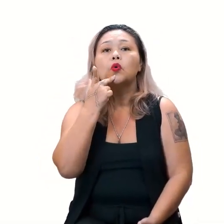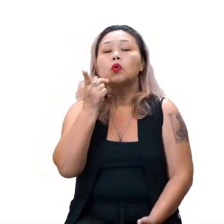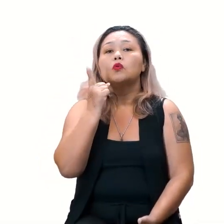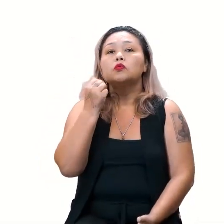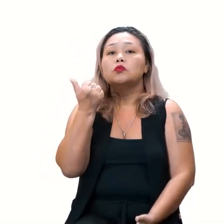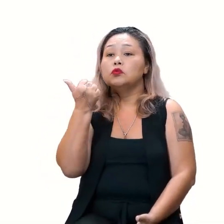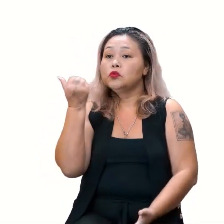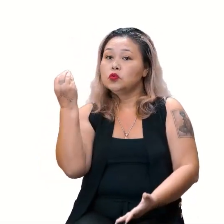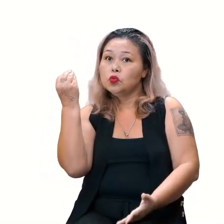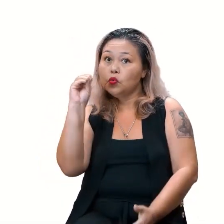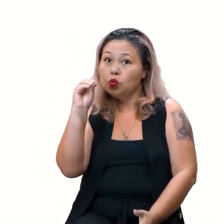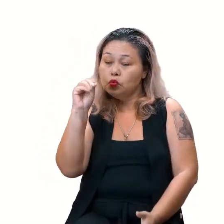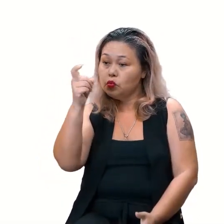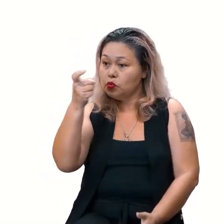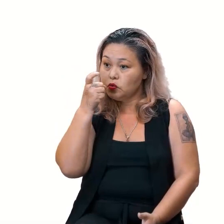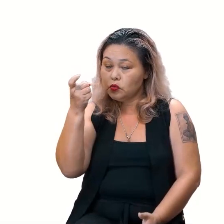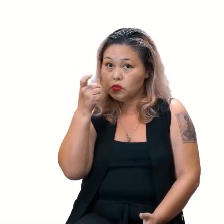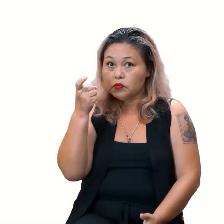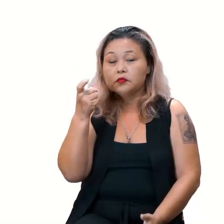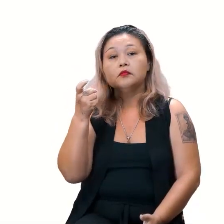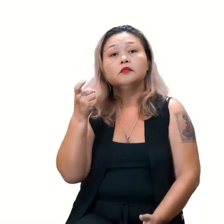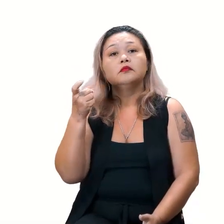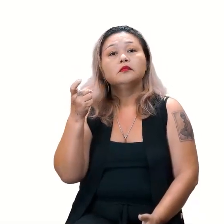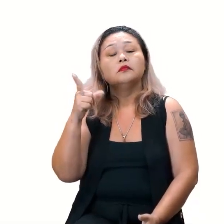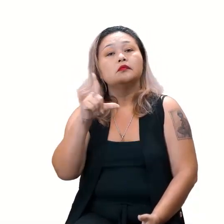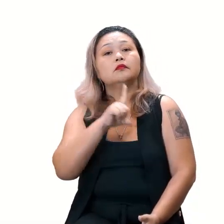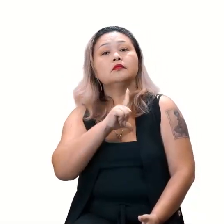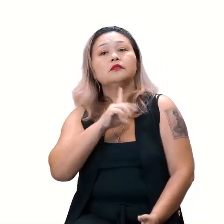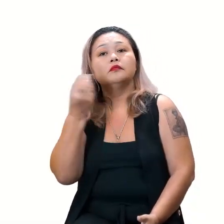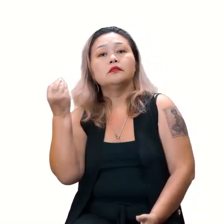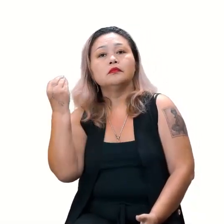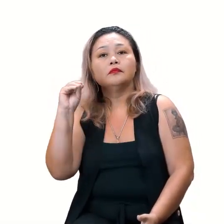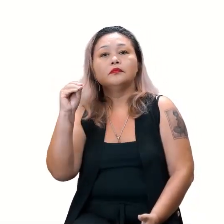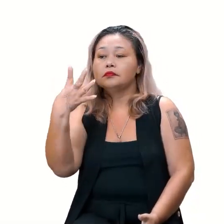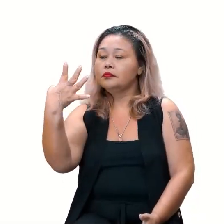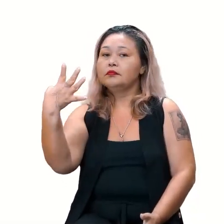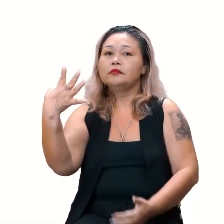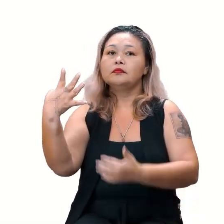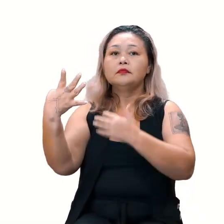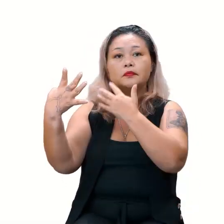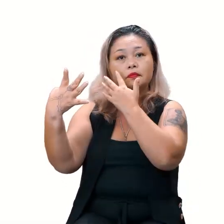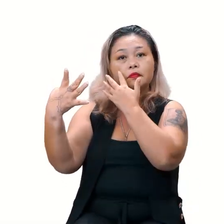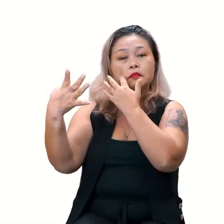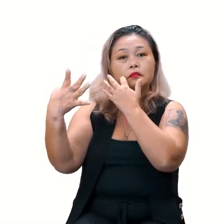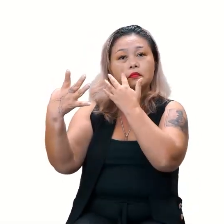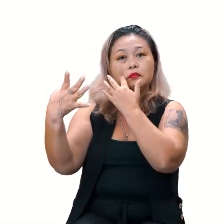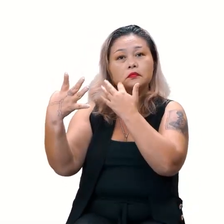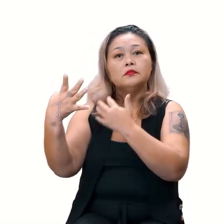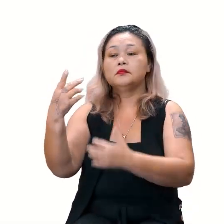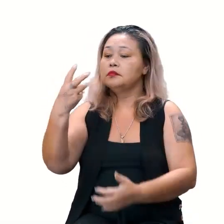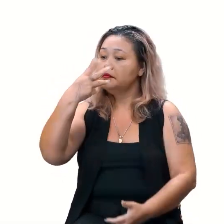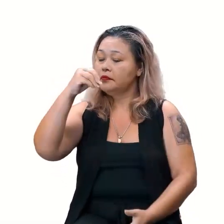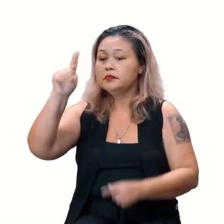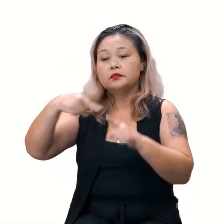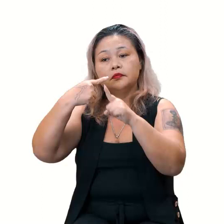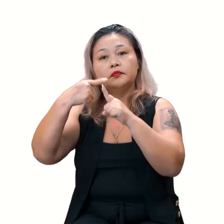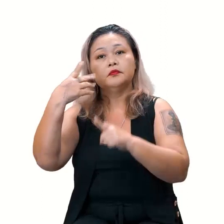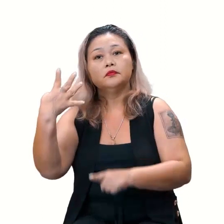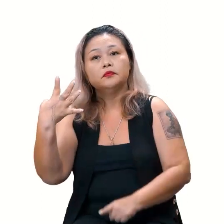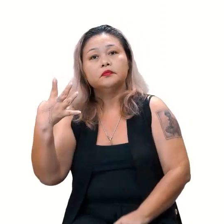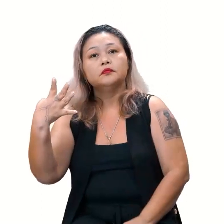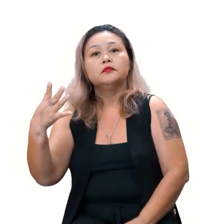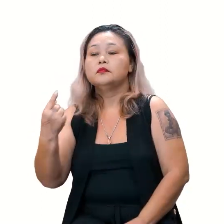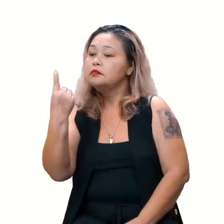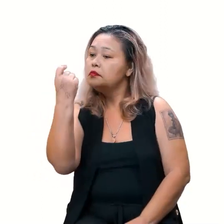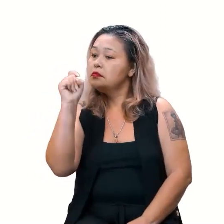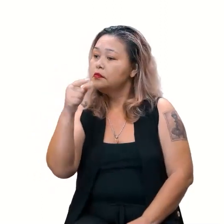X ou no lugar do D, agora a gente vai substituir por 4. Ou seja, 300 vezes 4... 1.200.